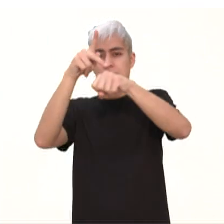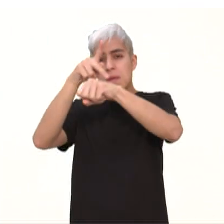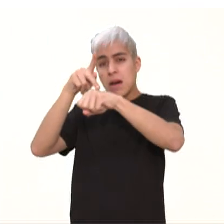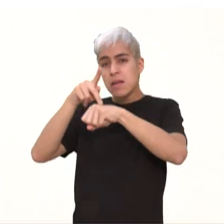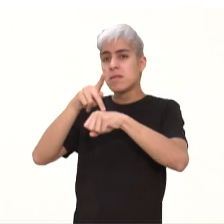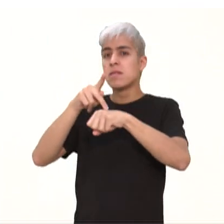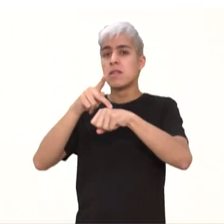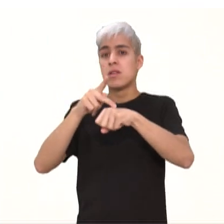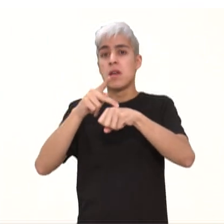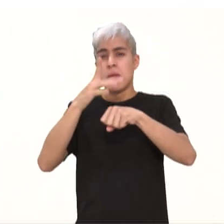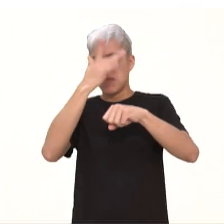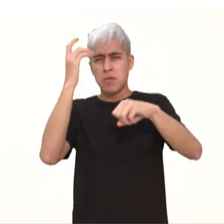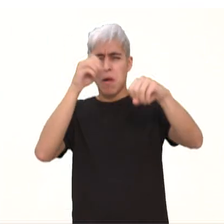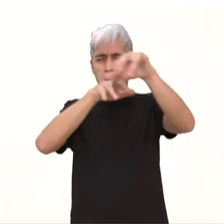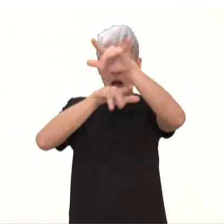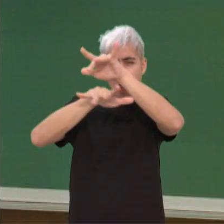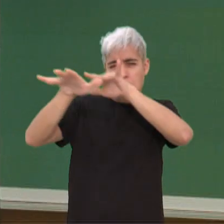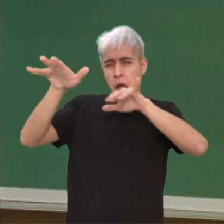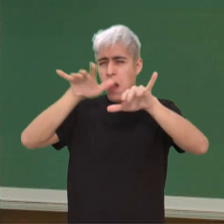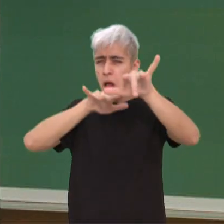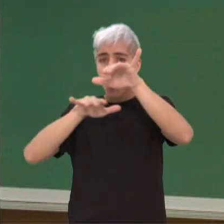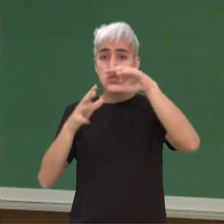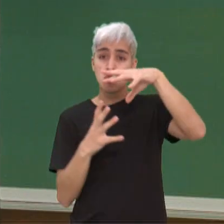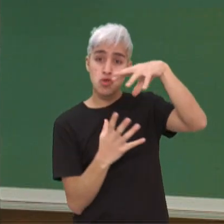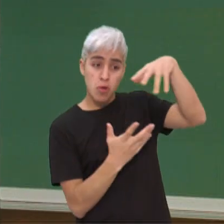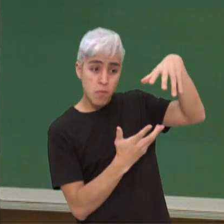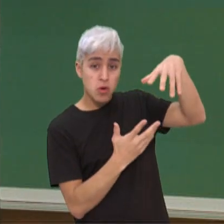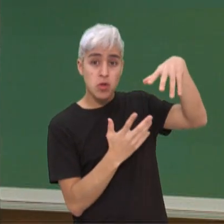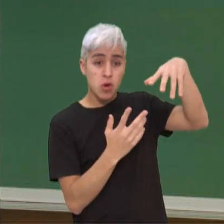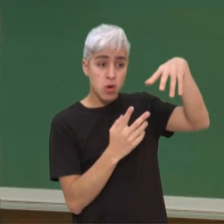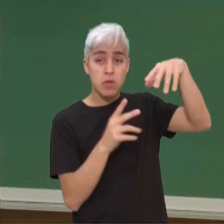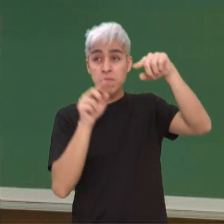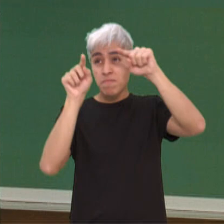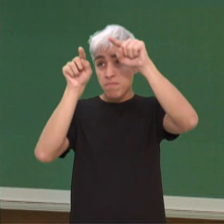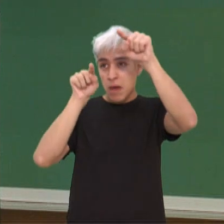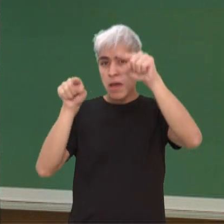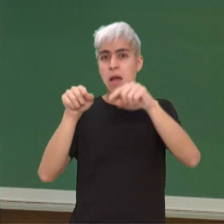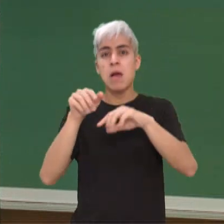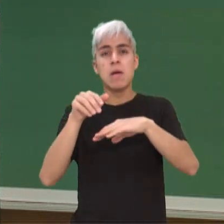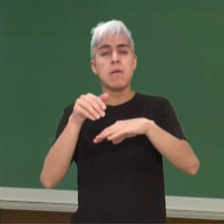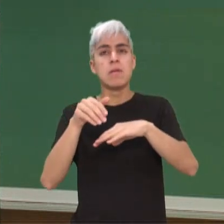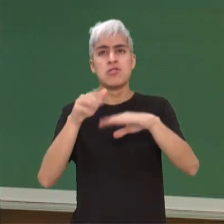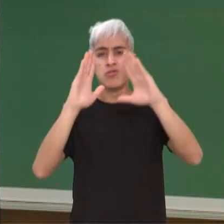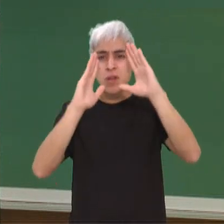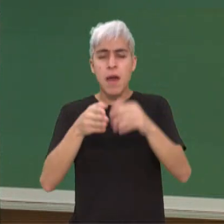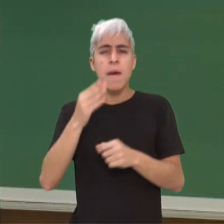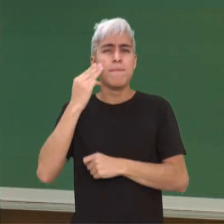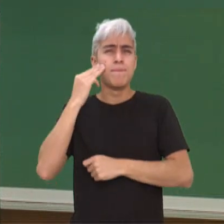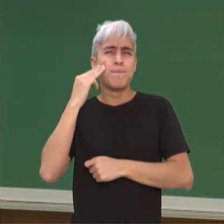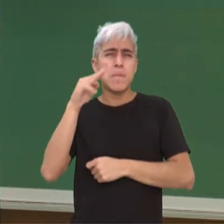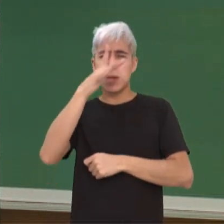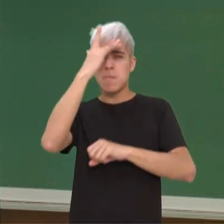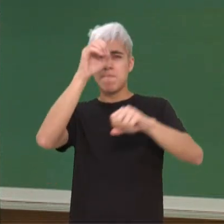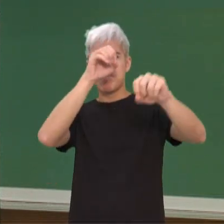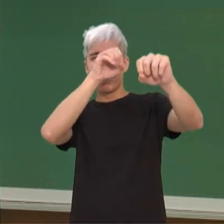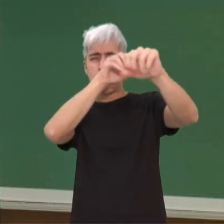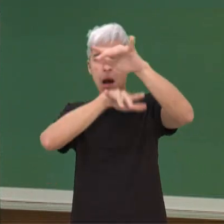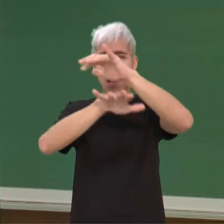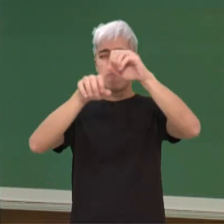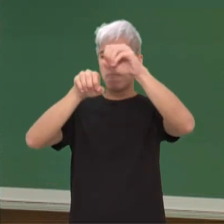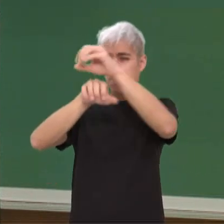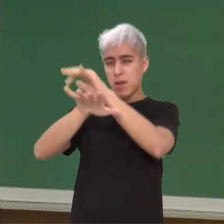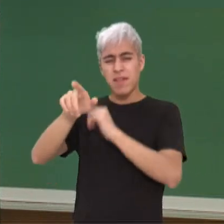países em volume de populações no mundo, na casa de bilhões, né, de pessoas.